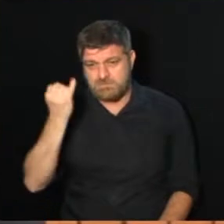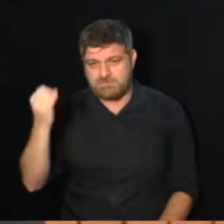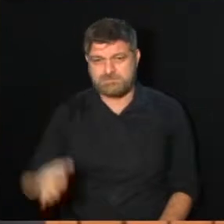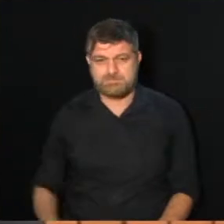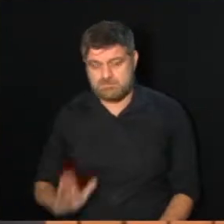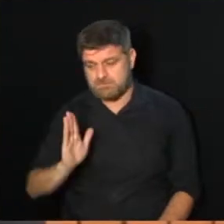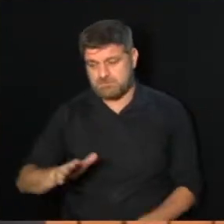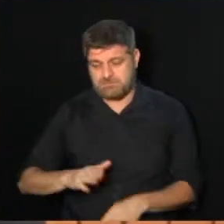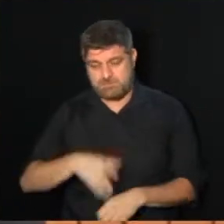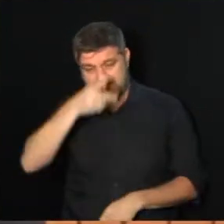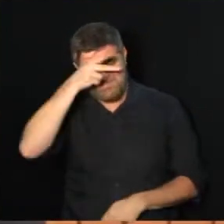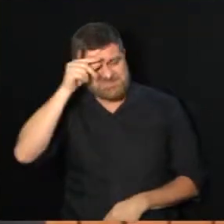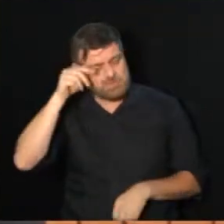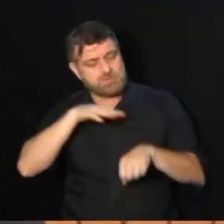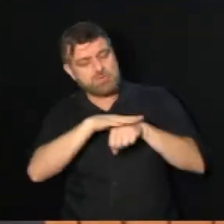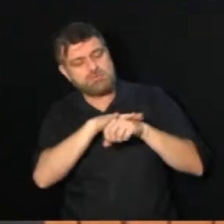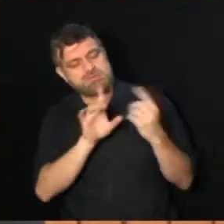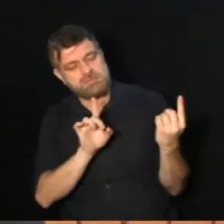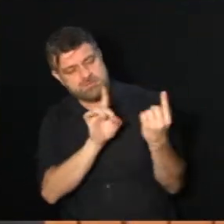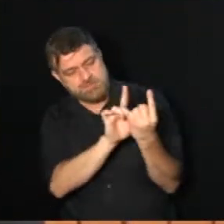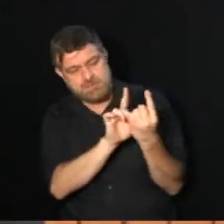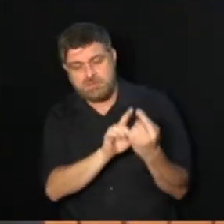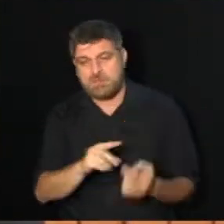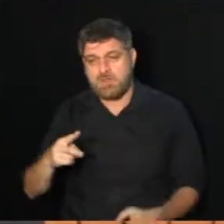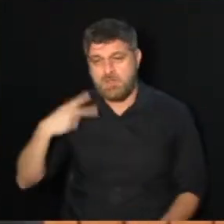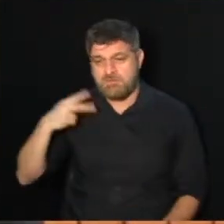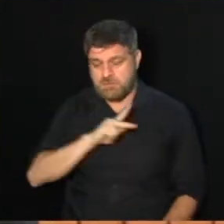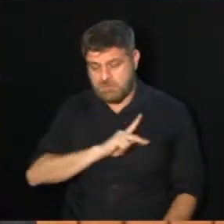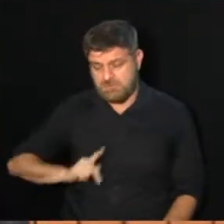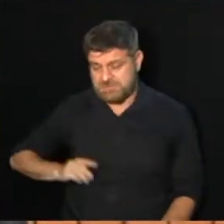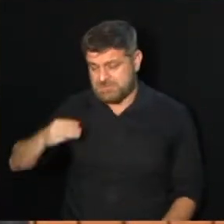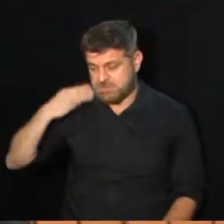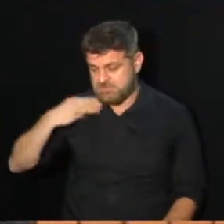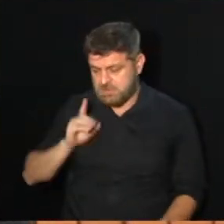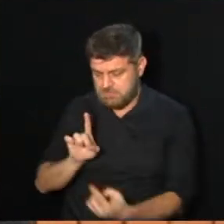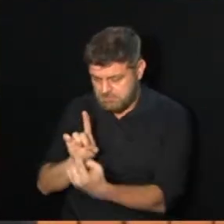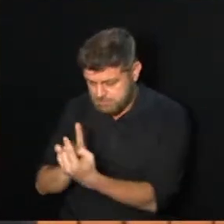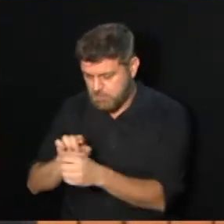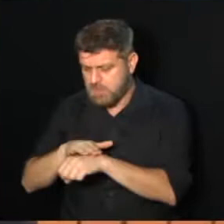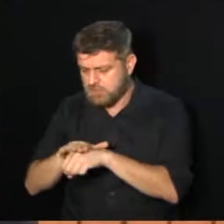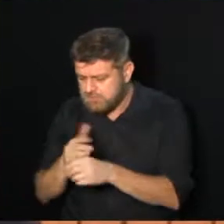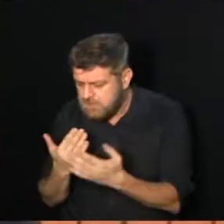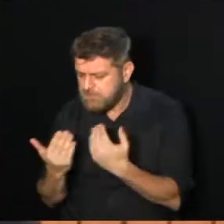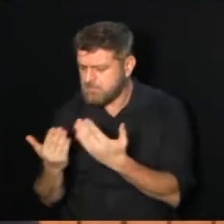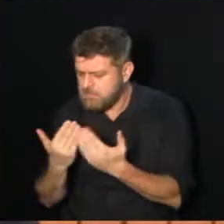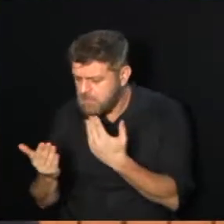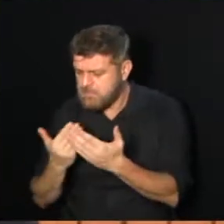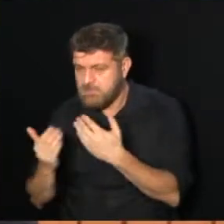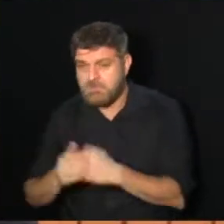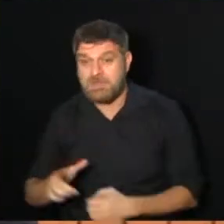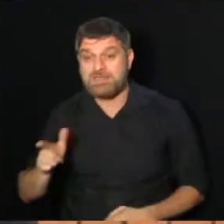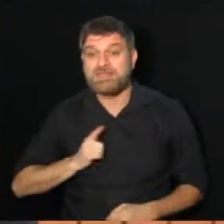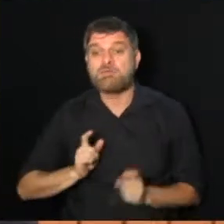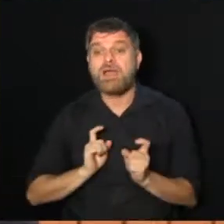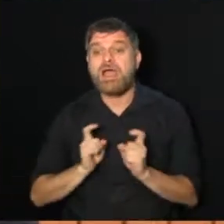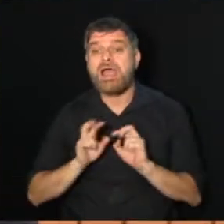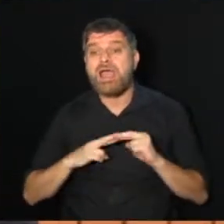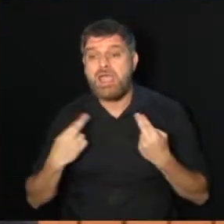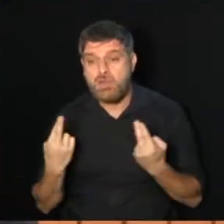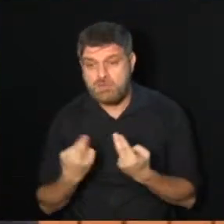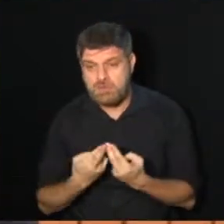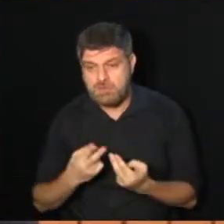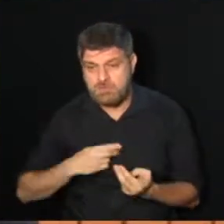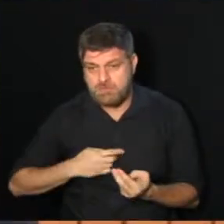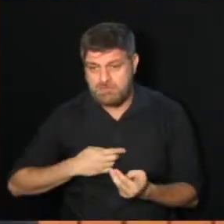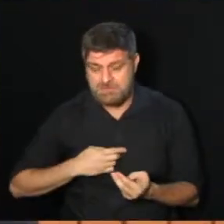com o prefeito Jonas Donizete, com o vereador Marcos Bernardelli, presidente aqui da Câmara, na reunião que tivemos quando da